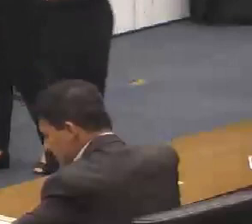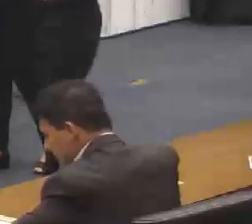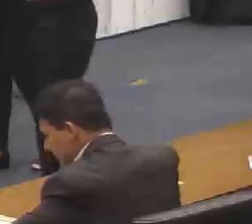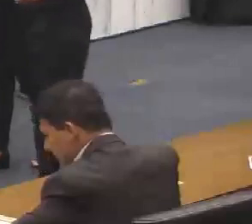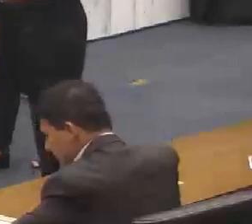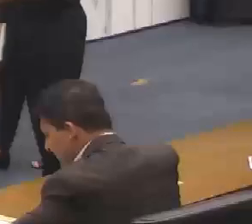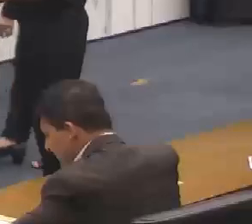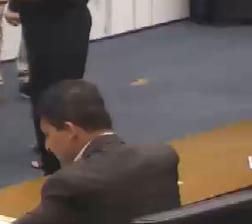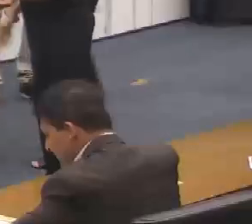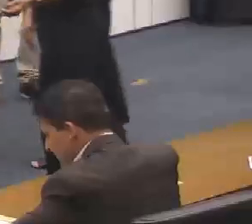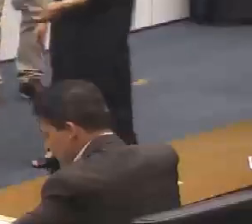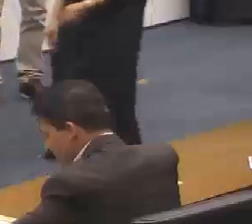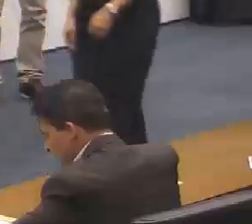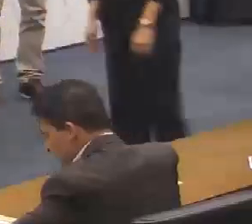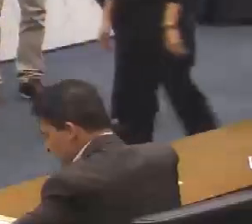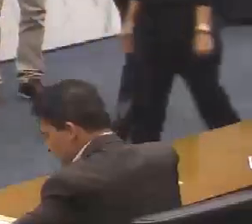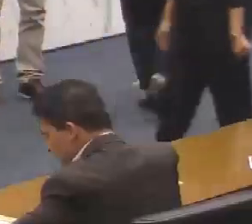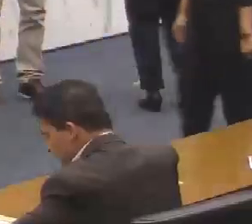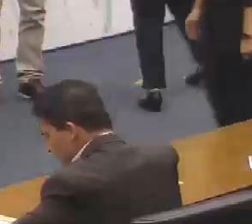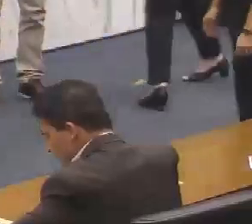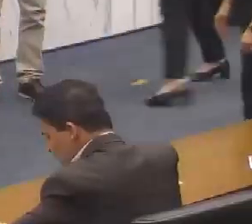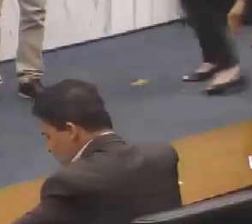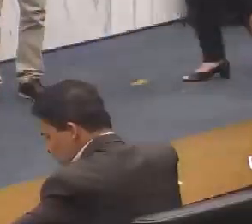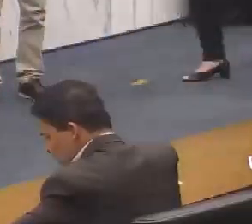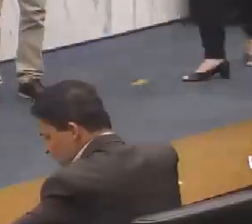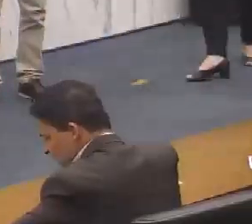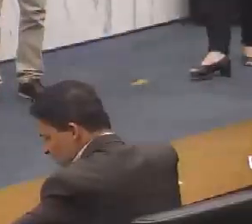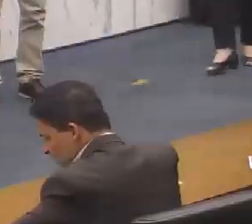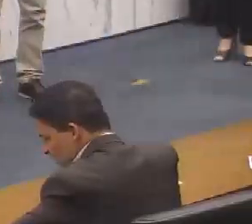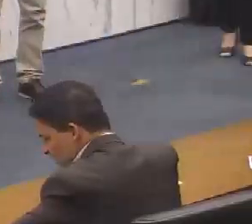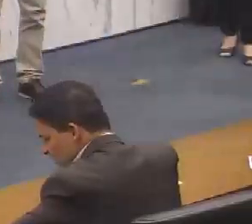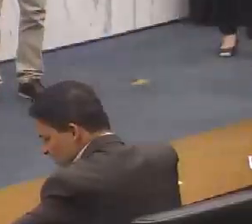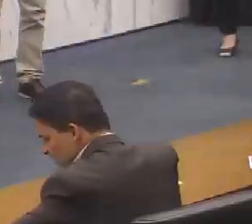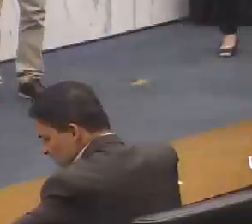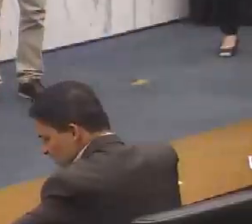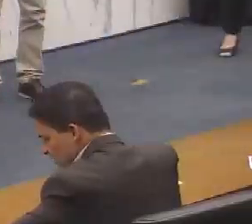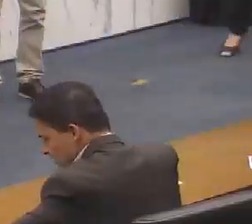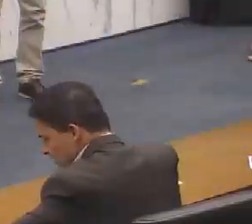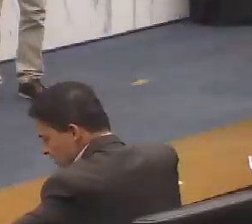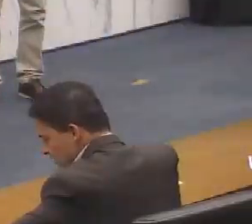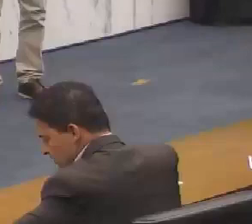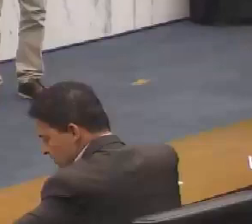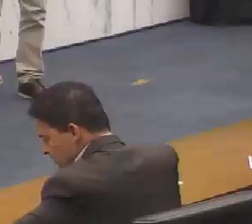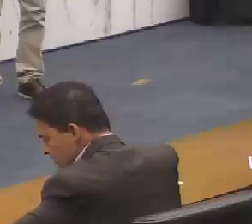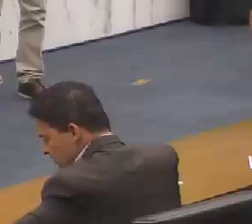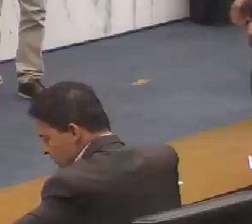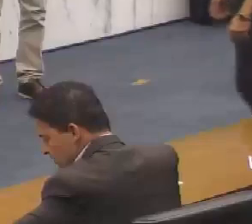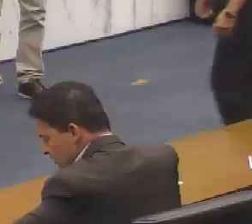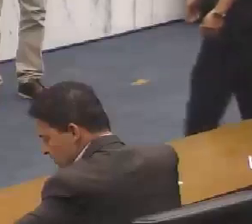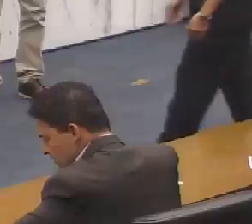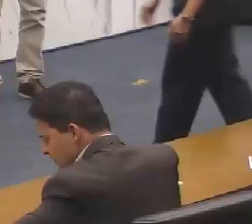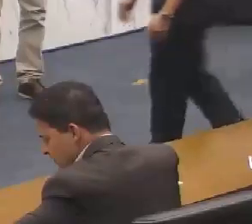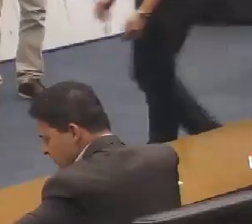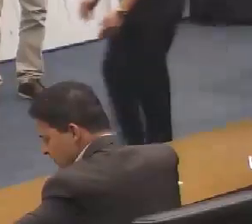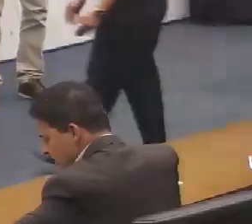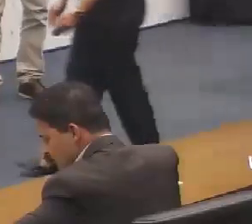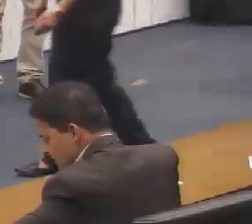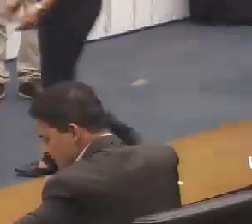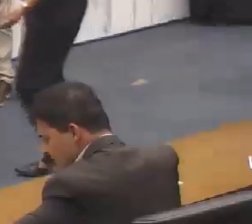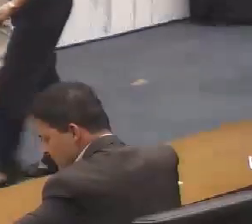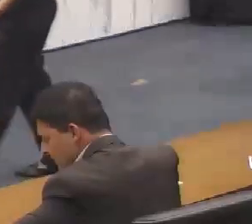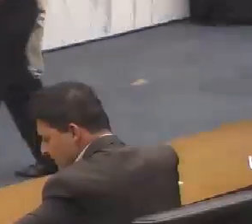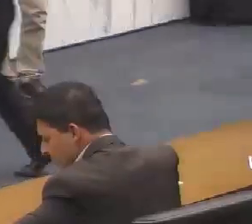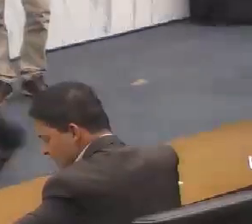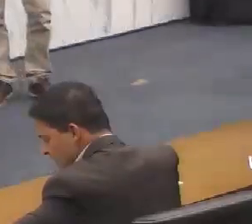se compartilhar. Também não é sobre correr contra o tempo pra ter sempre mais,